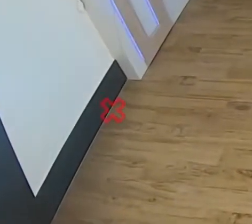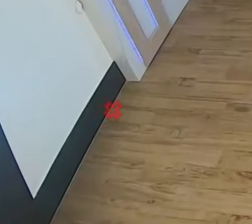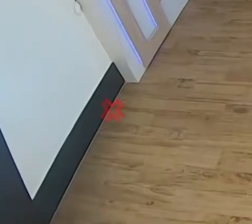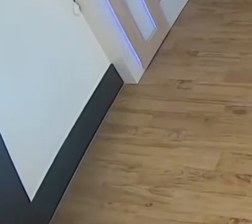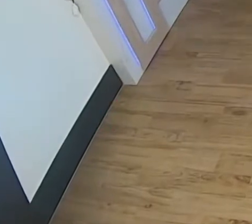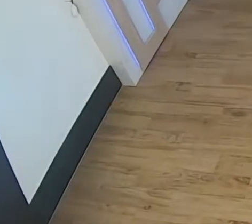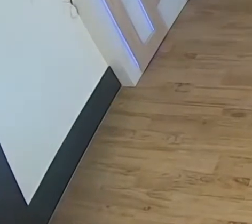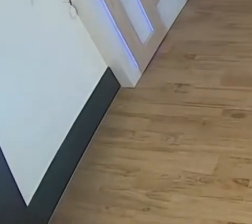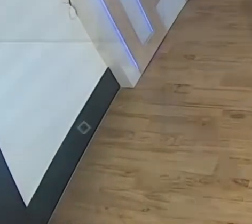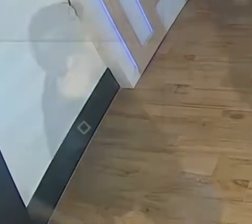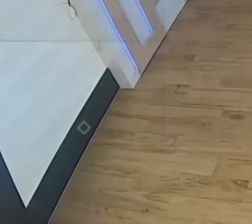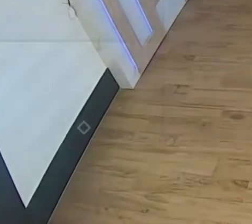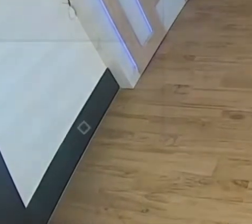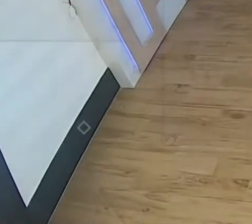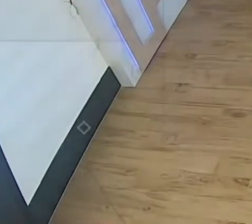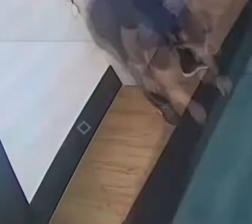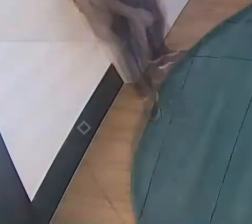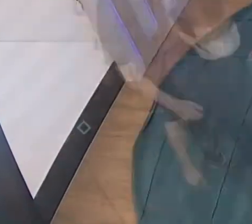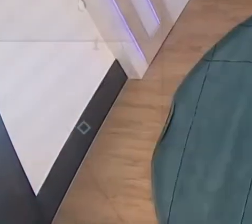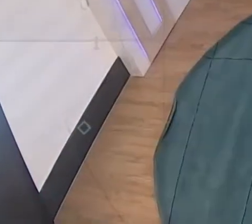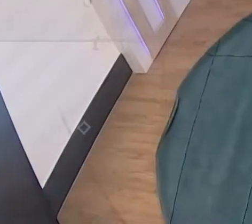Hora da Saúde.